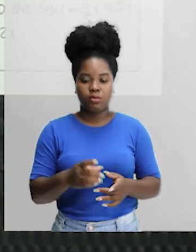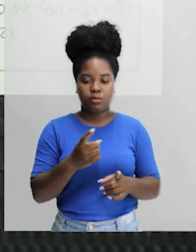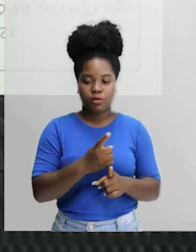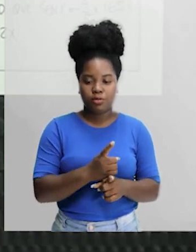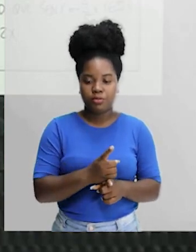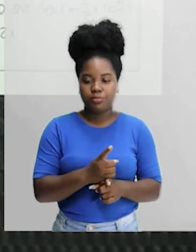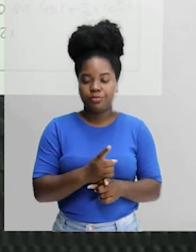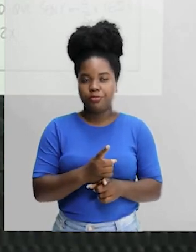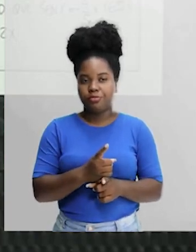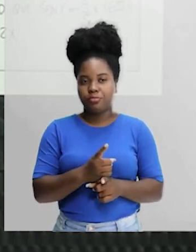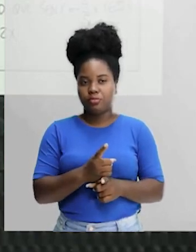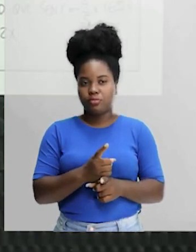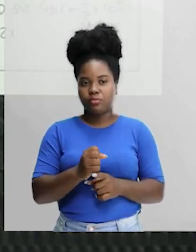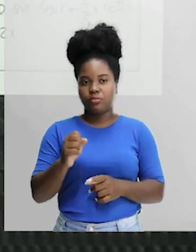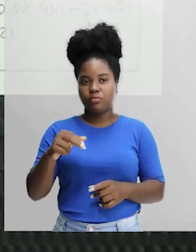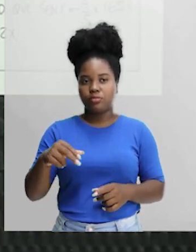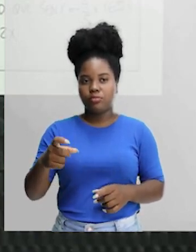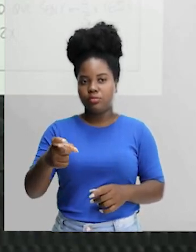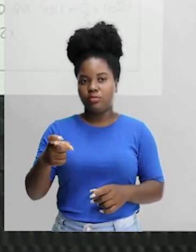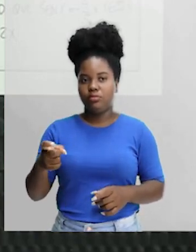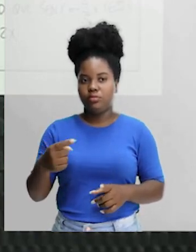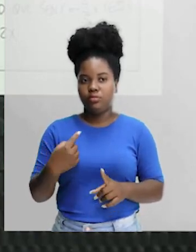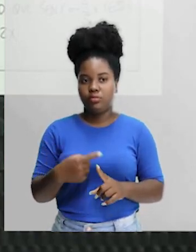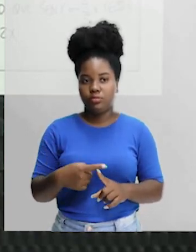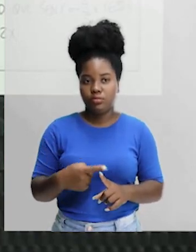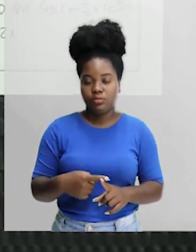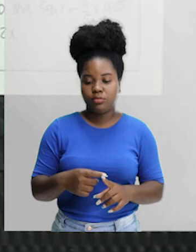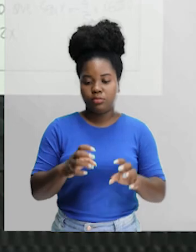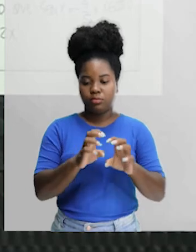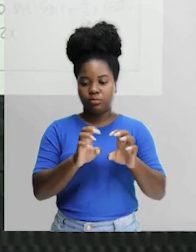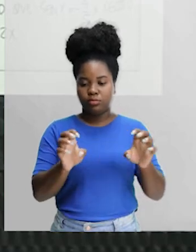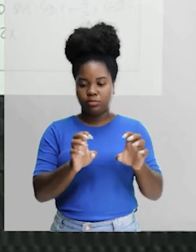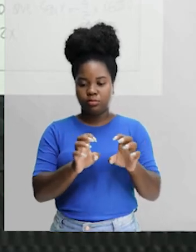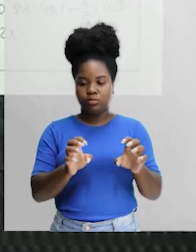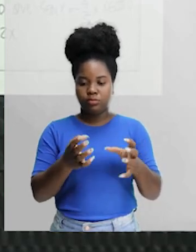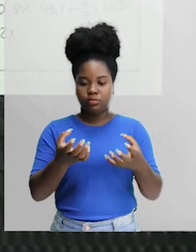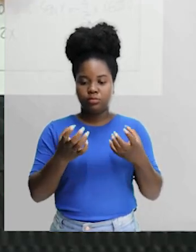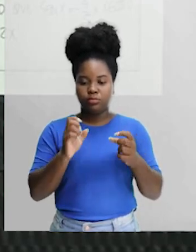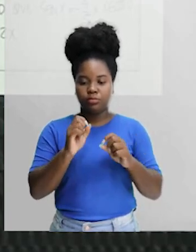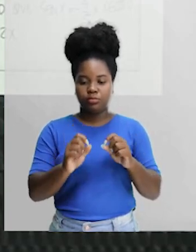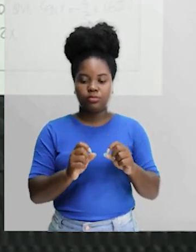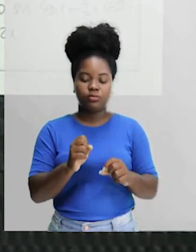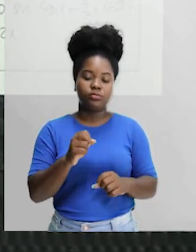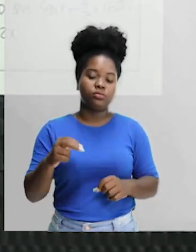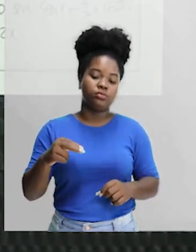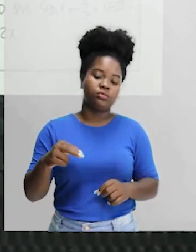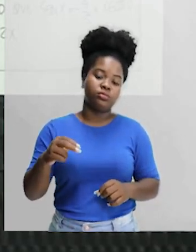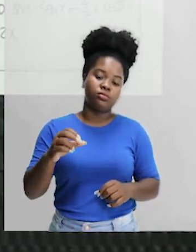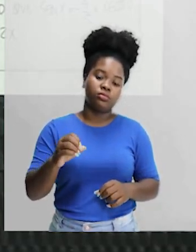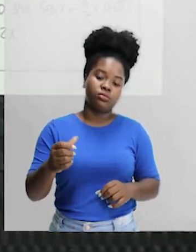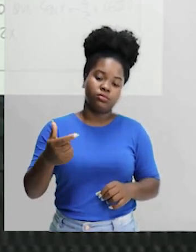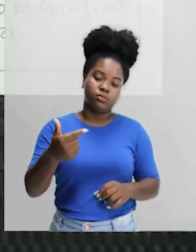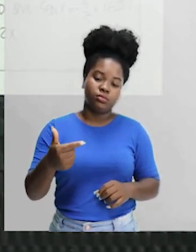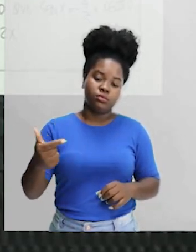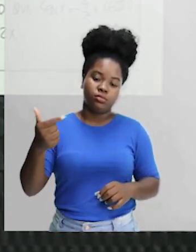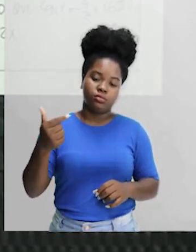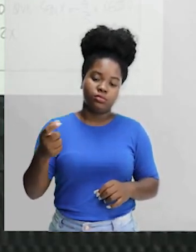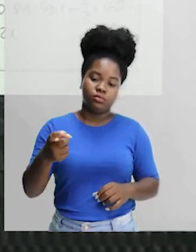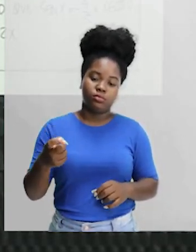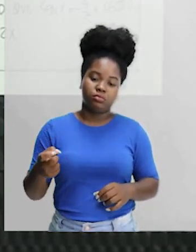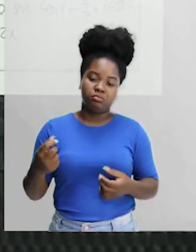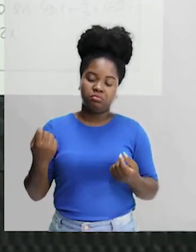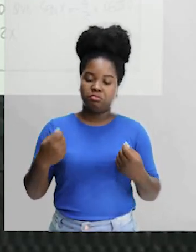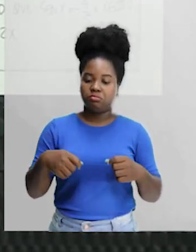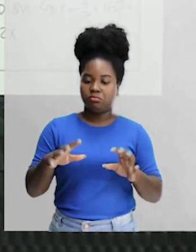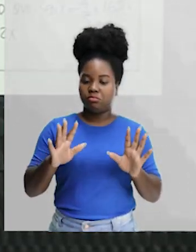encontrar o seno de x, porque na fórmula ele quer realmente o seno ao quadrado de x. Ó. Então, eu não preciso